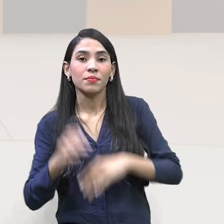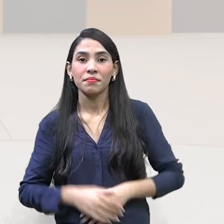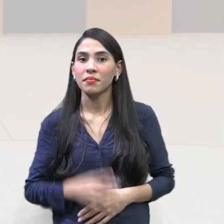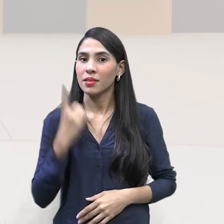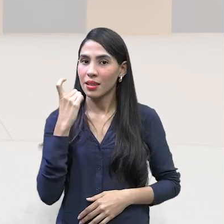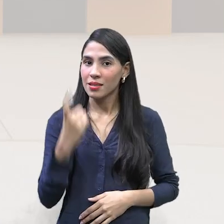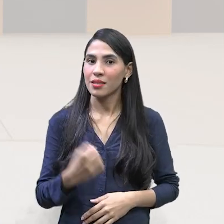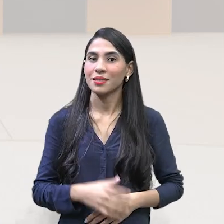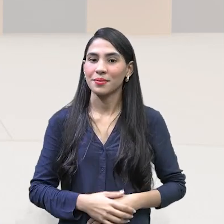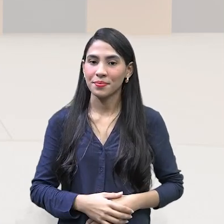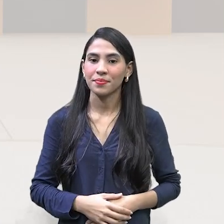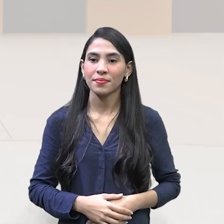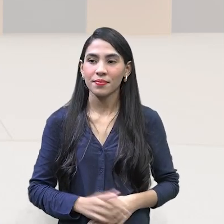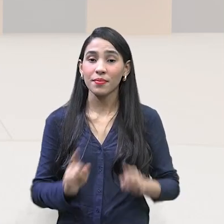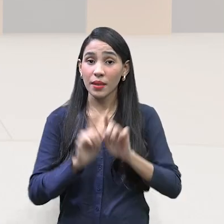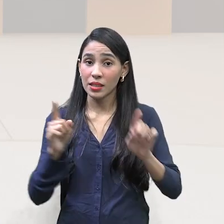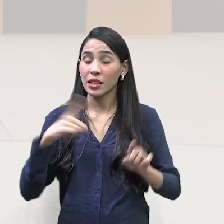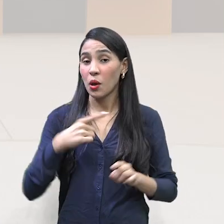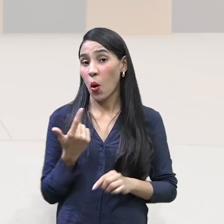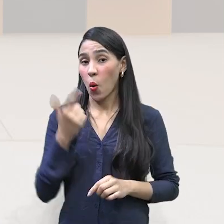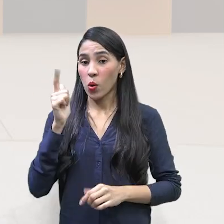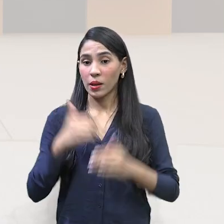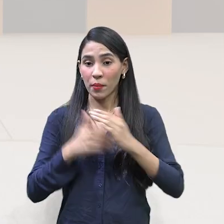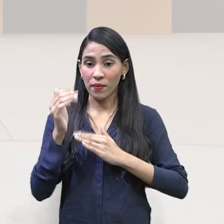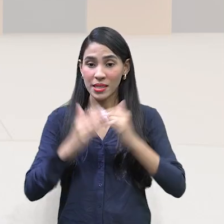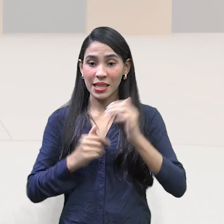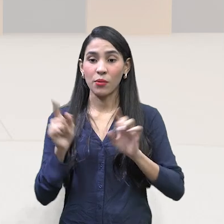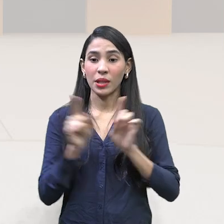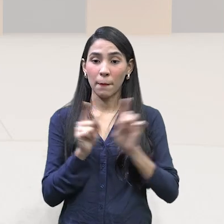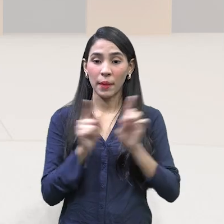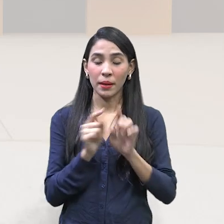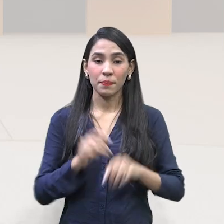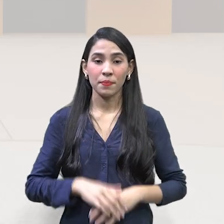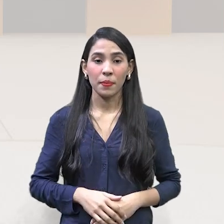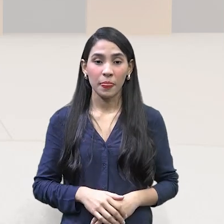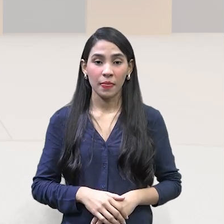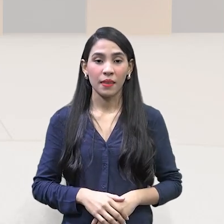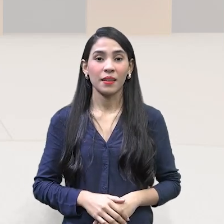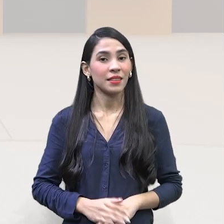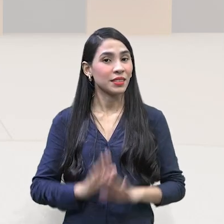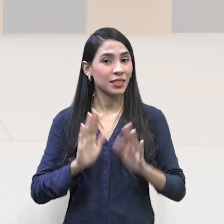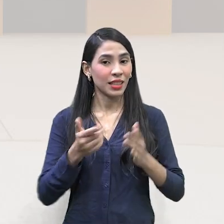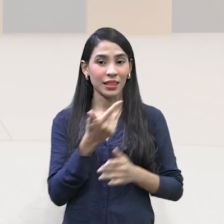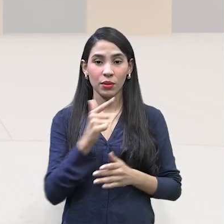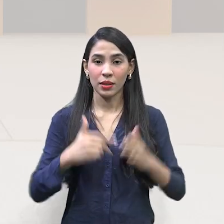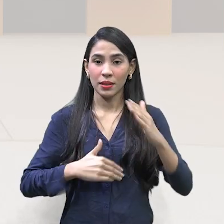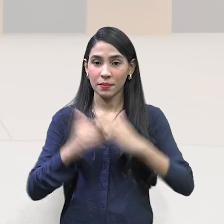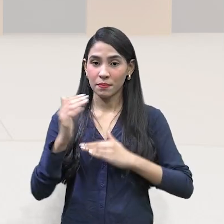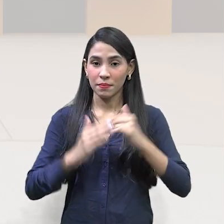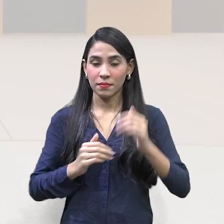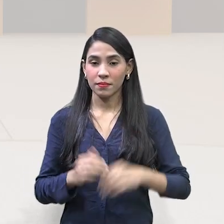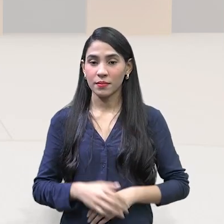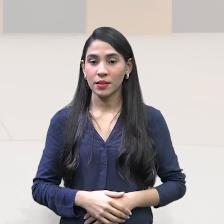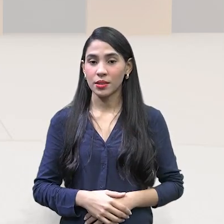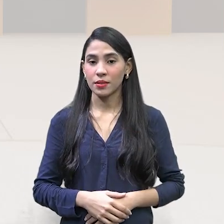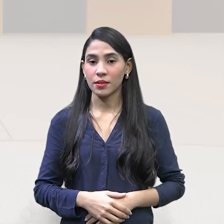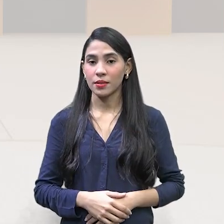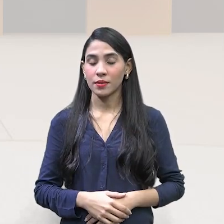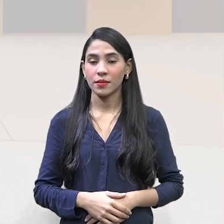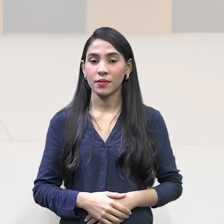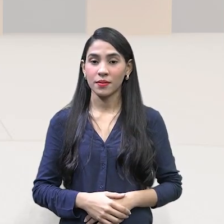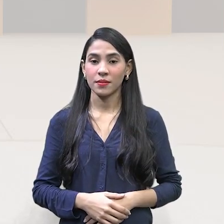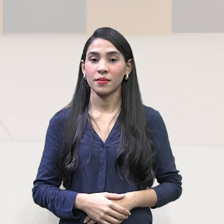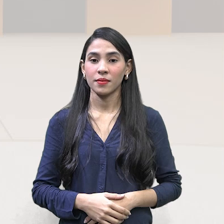que interessante. Então, mas tem outra profissão também que a gente vai mostrar para vocês, pessoal, que também já não existe mais, tá bom? E que é